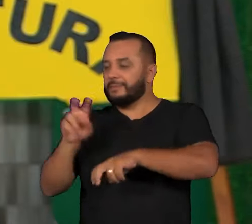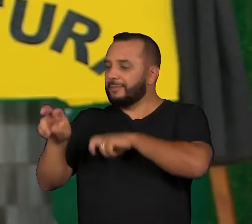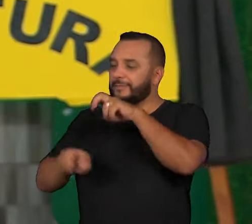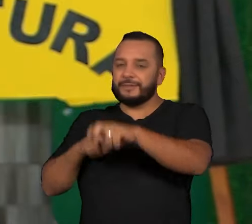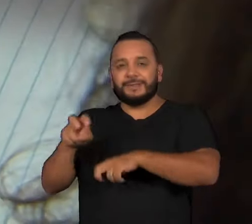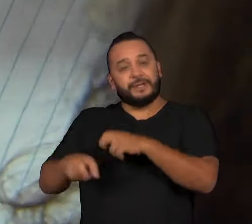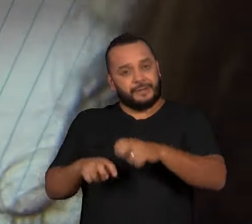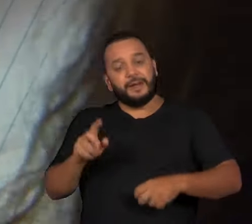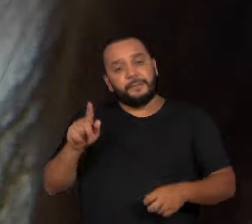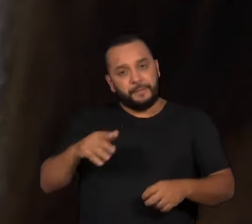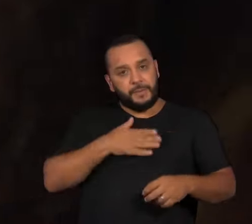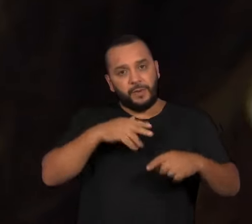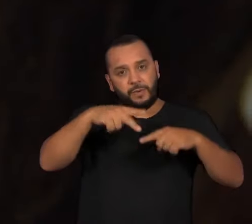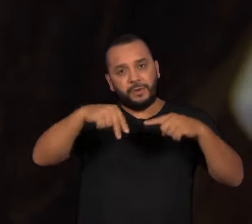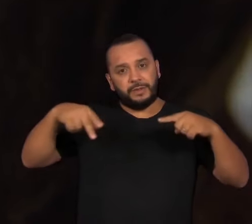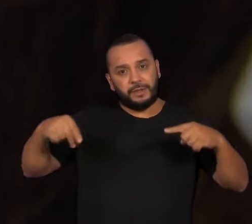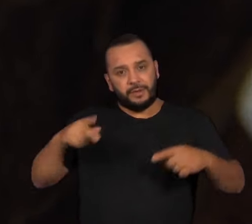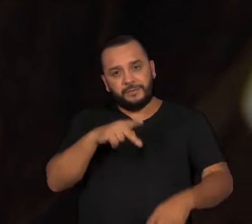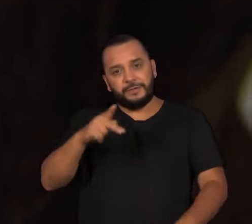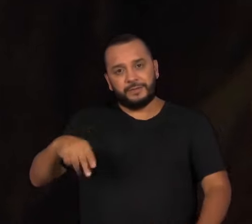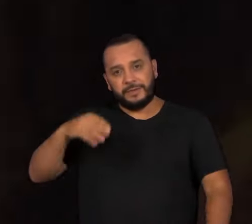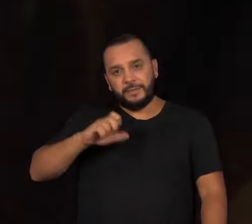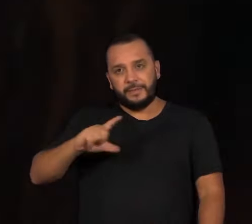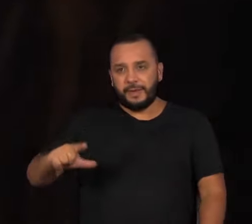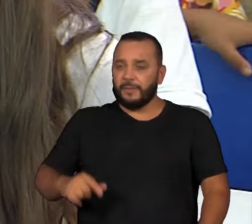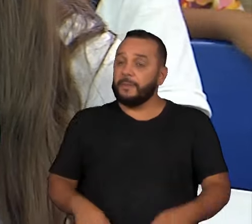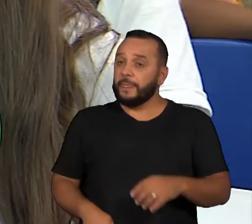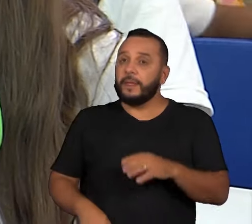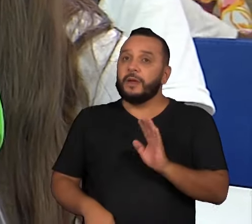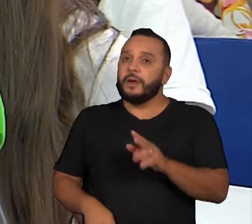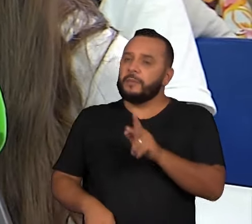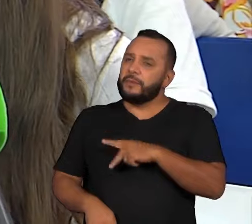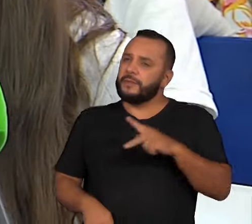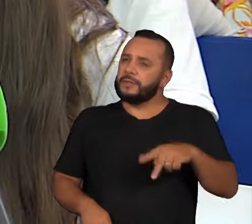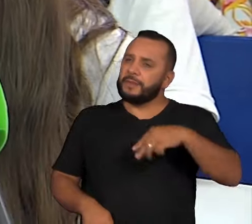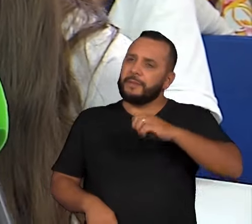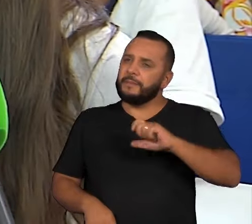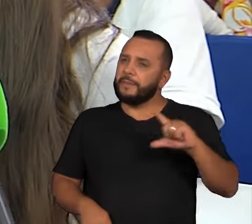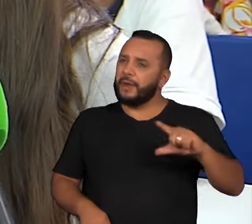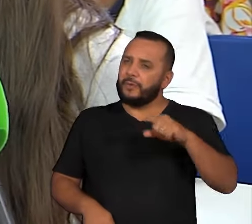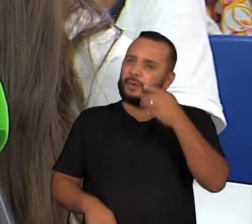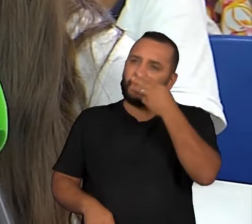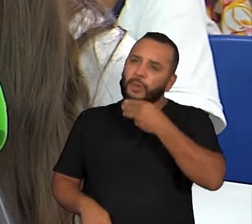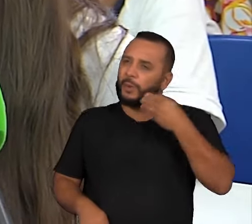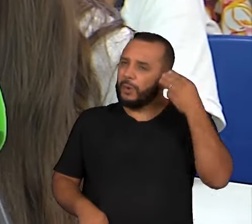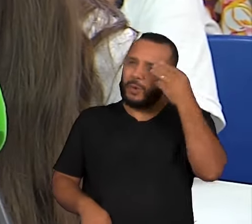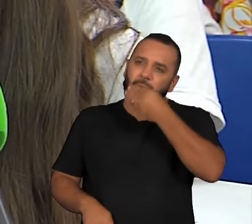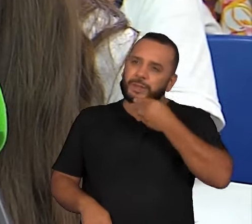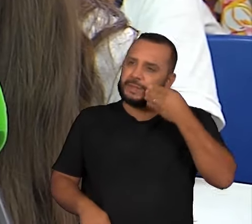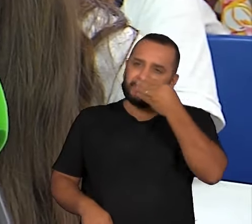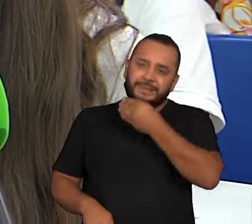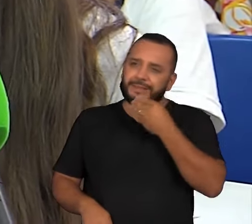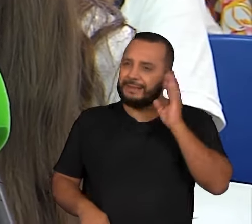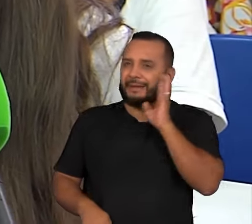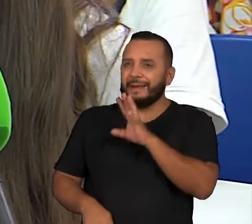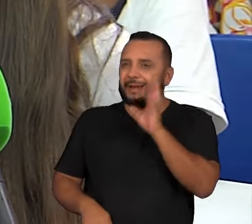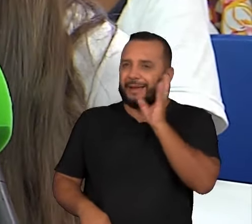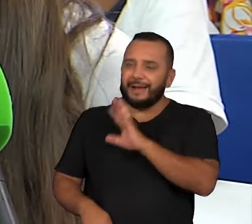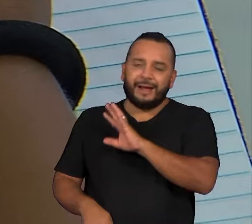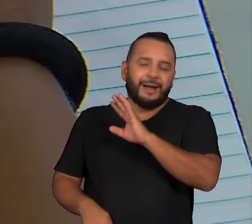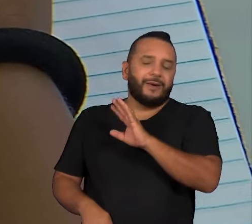professora Mel. Pela professora. Pro Mel, você é tão doce como mel. E você é tão legal que me leva ao